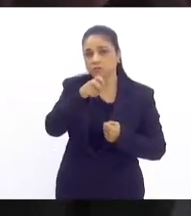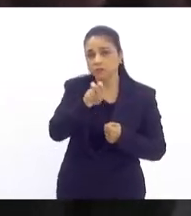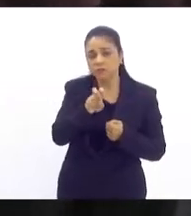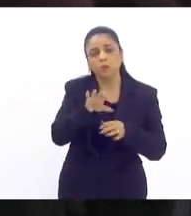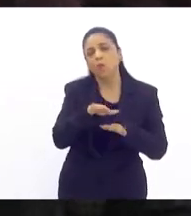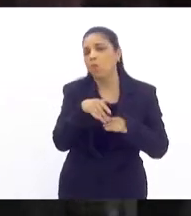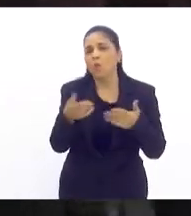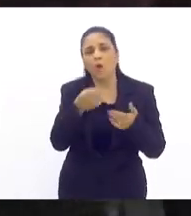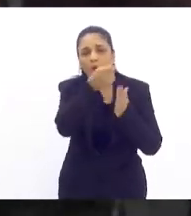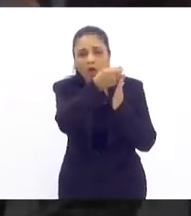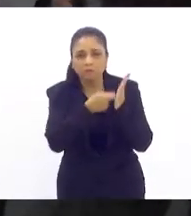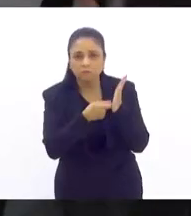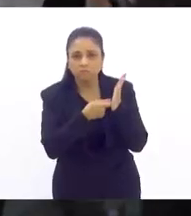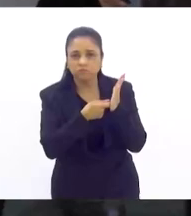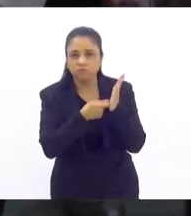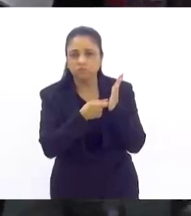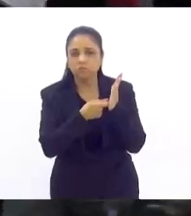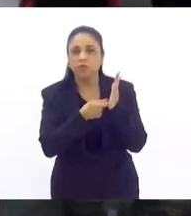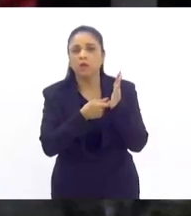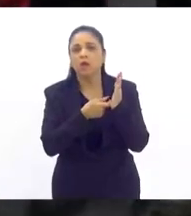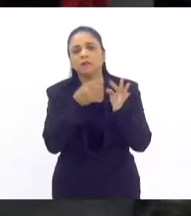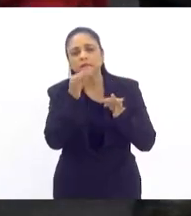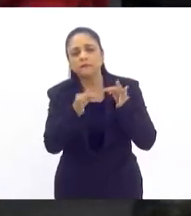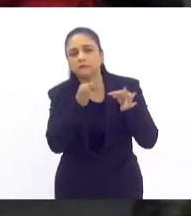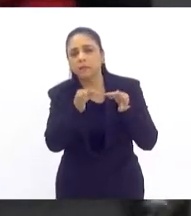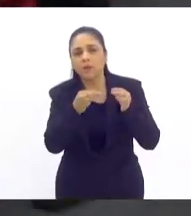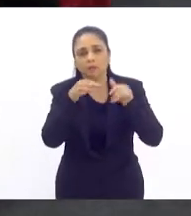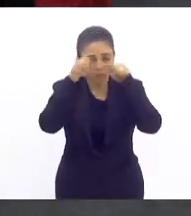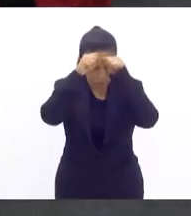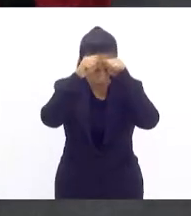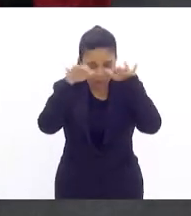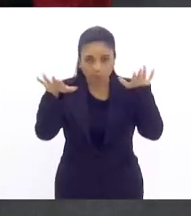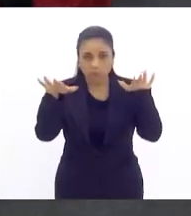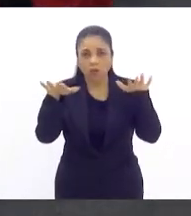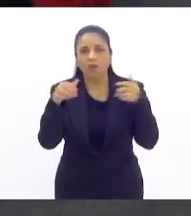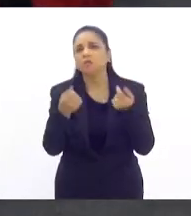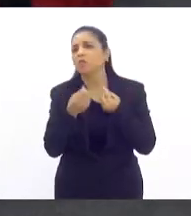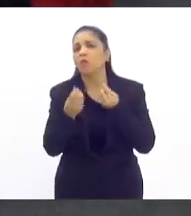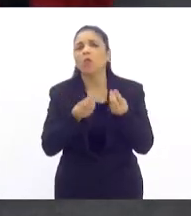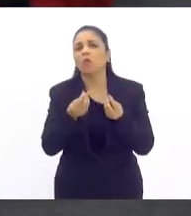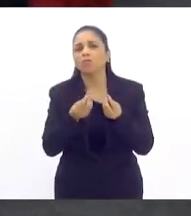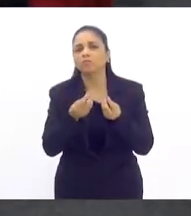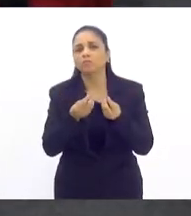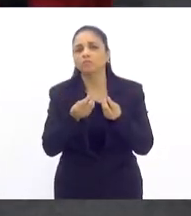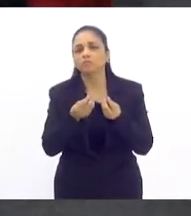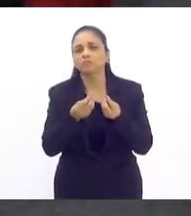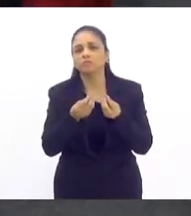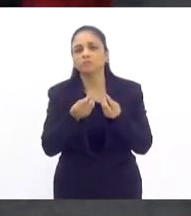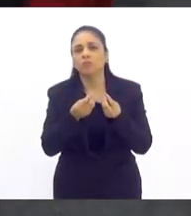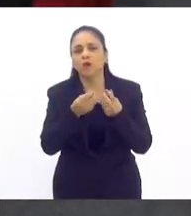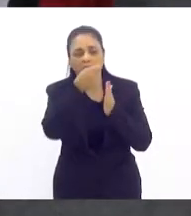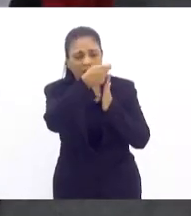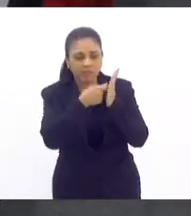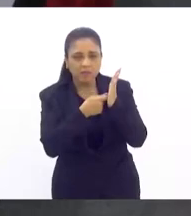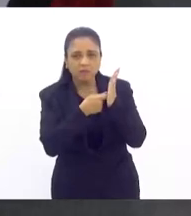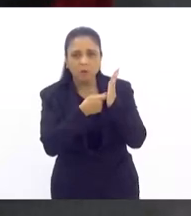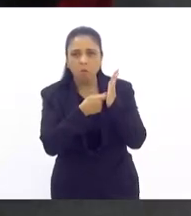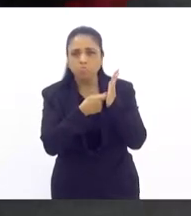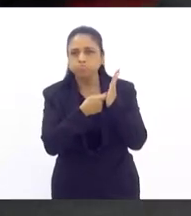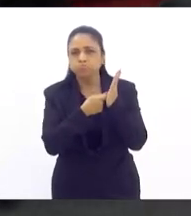é quanto a execução do tratamento tributário especial é uma redação padrão que a gente tem feito